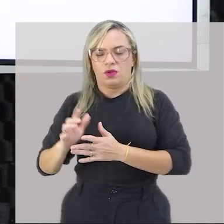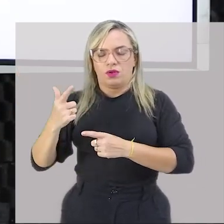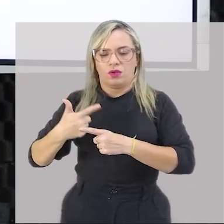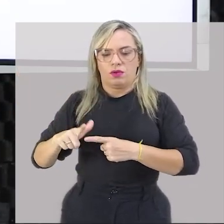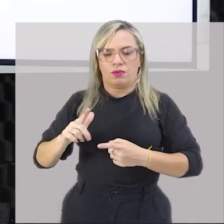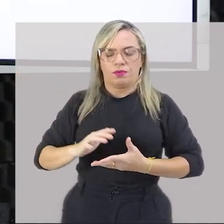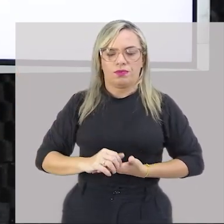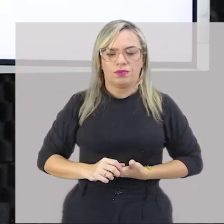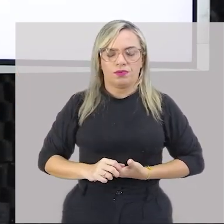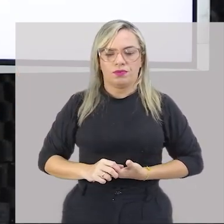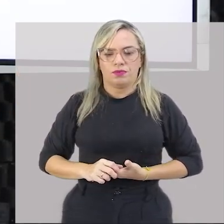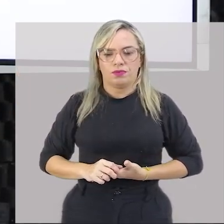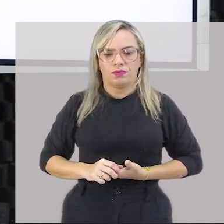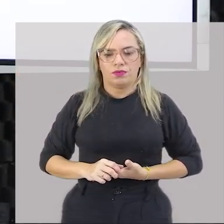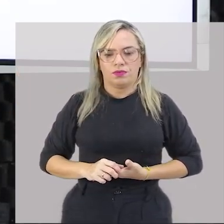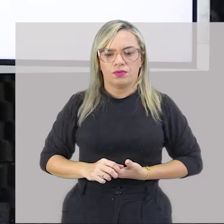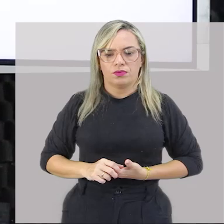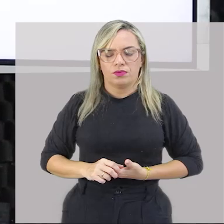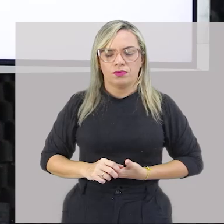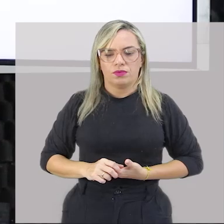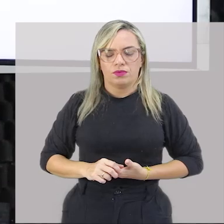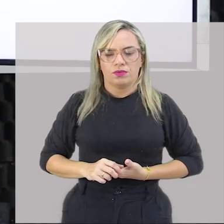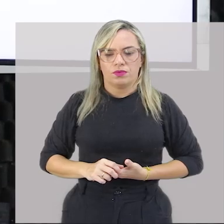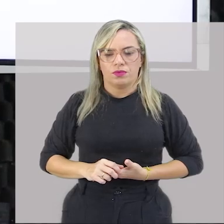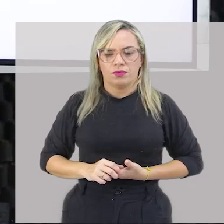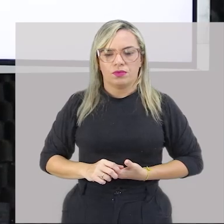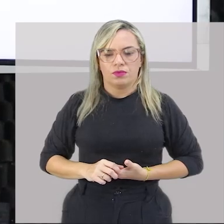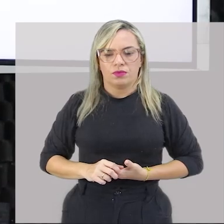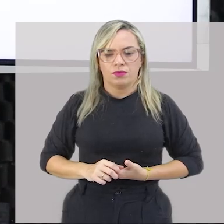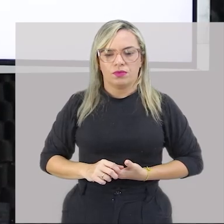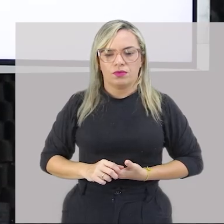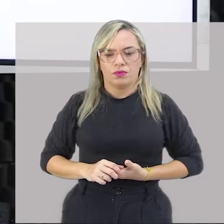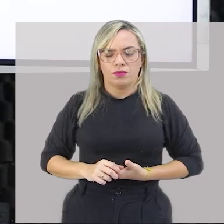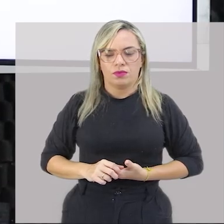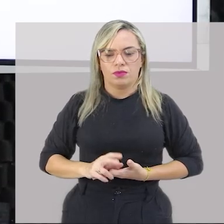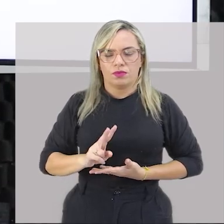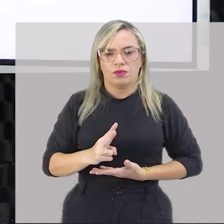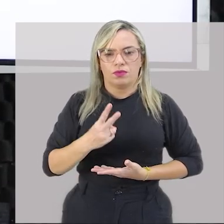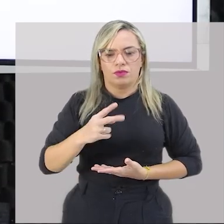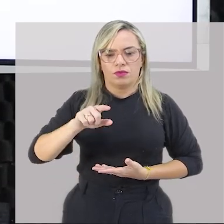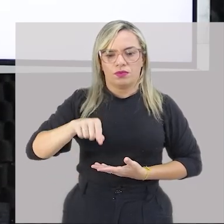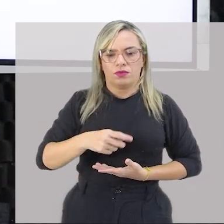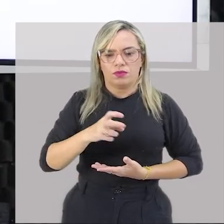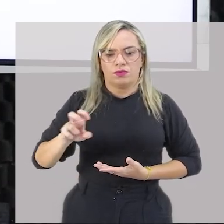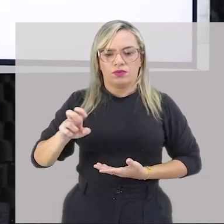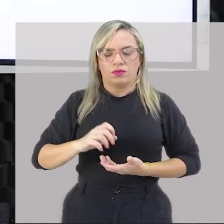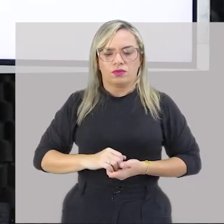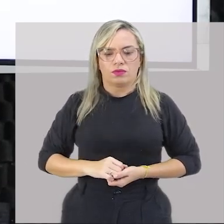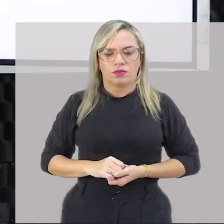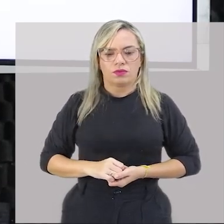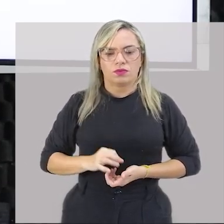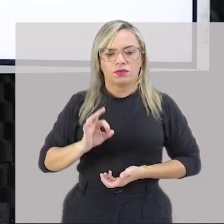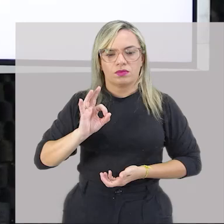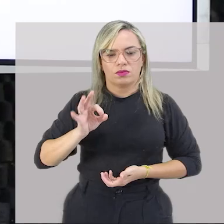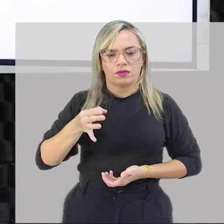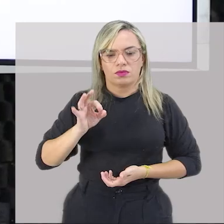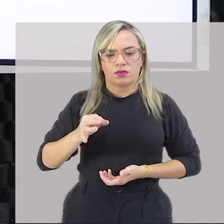ó, vai ser igual a 2,5 dividido por 1, 2,5. Pronto.